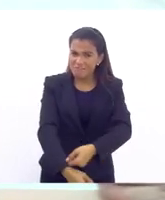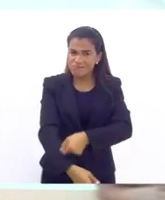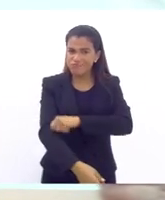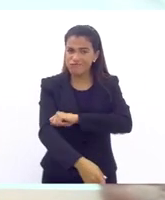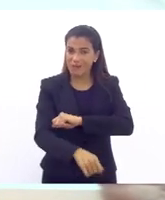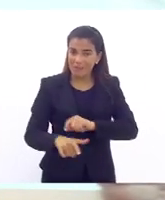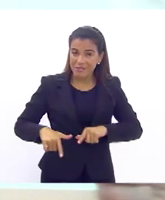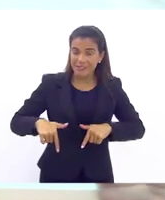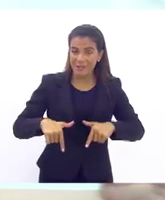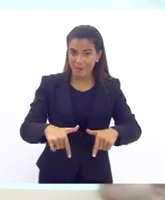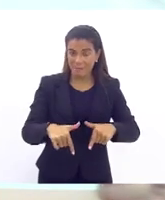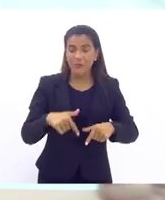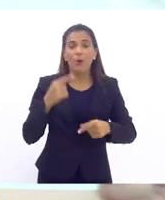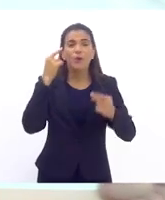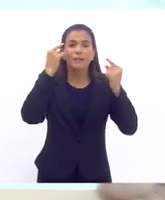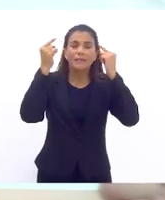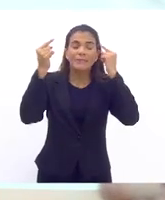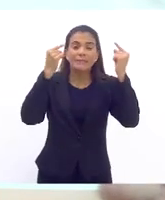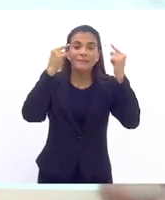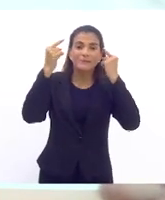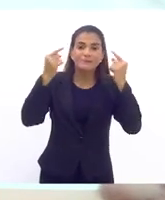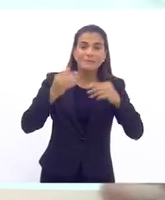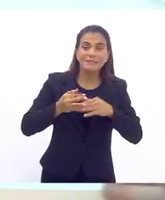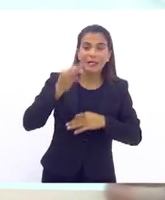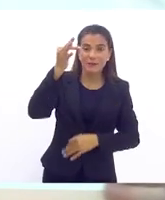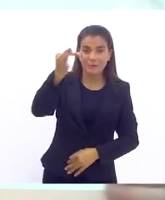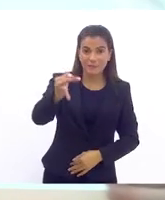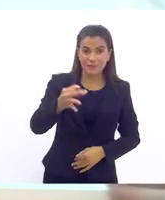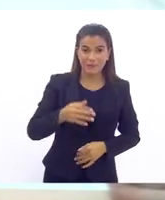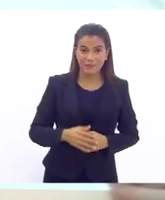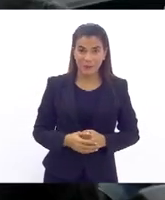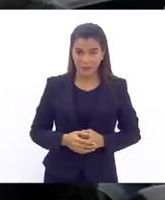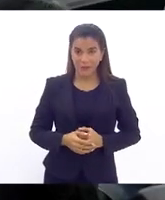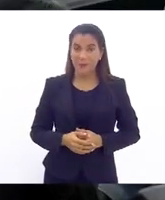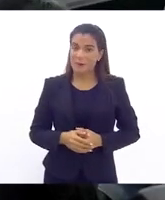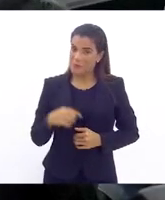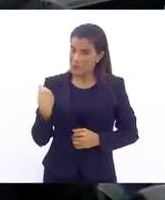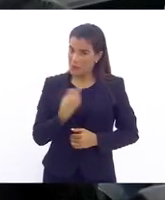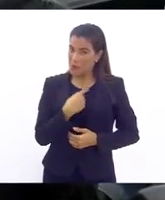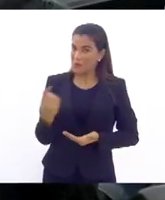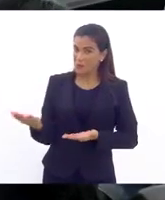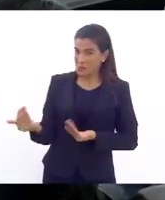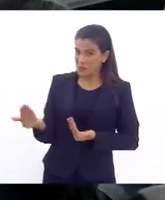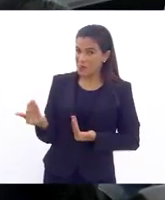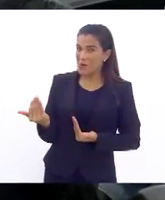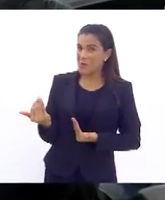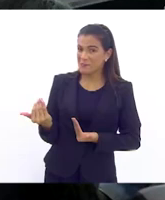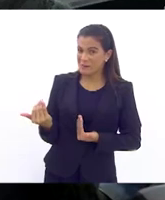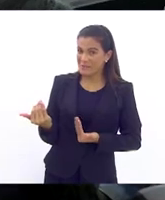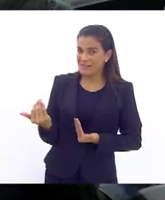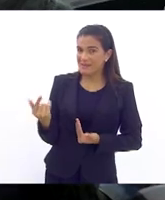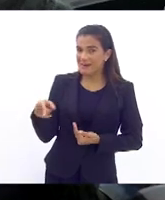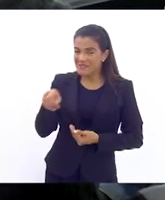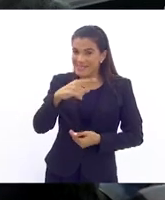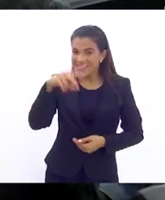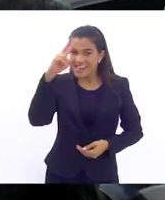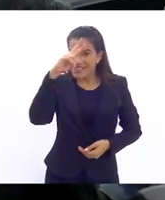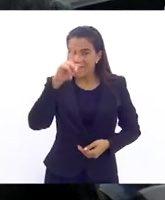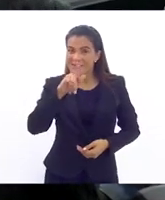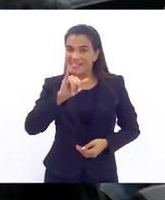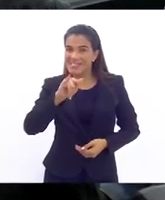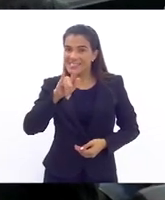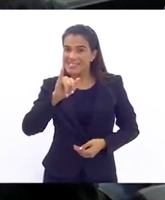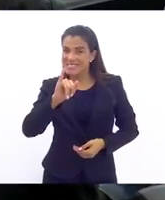sendo pensado aí os próximos passos a respeito disso nós somos jovens mas comemos nos vigia né quem não lembra do famoso